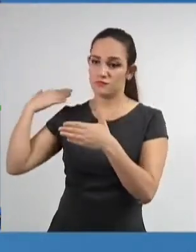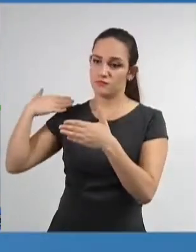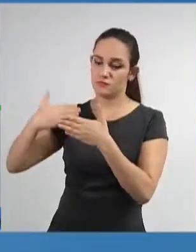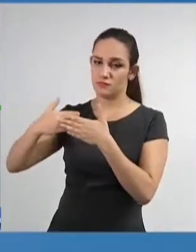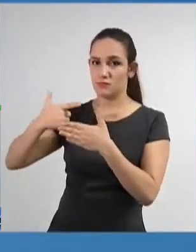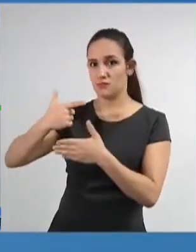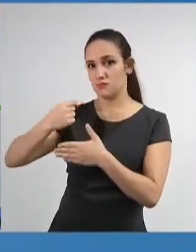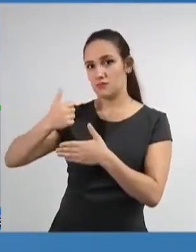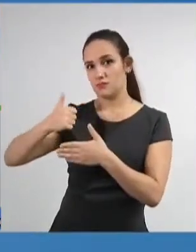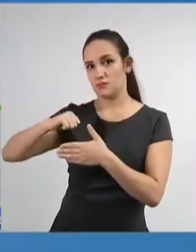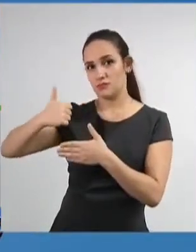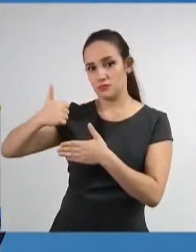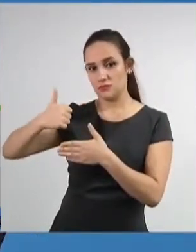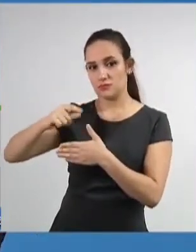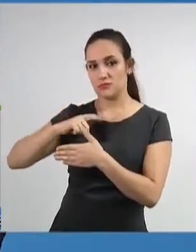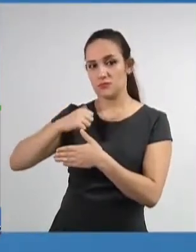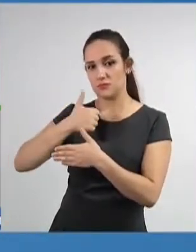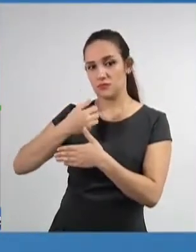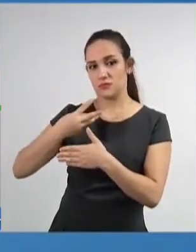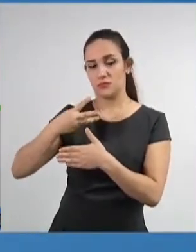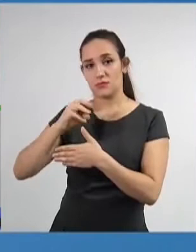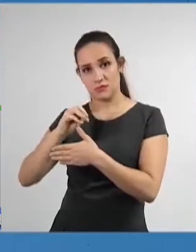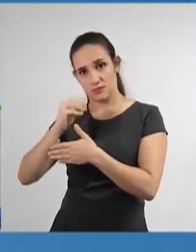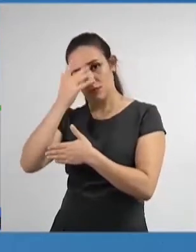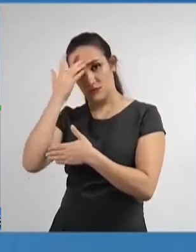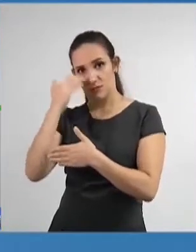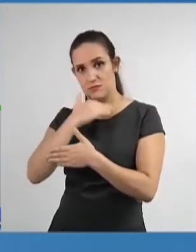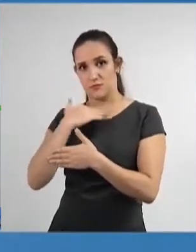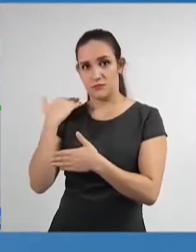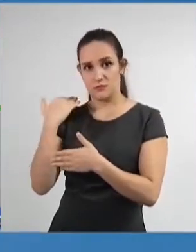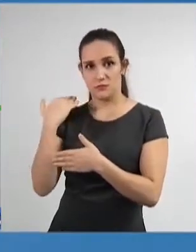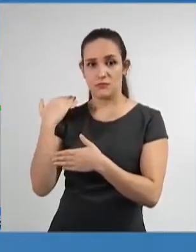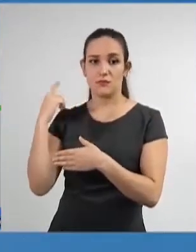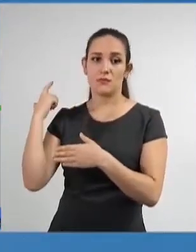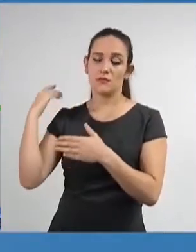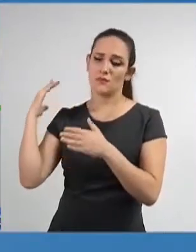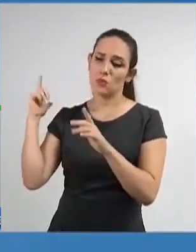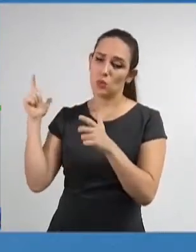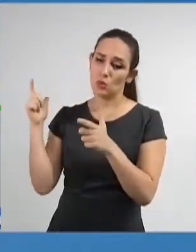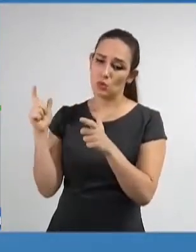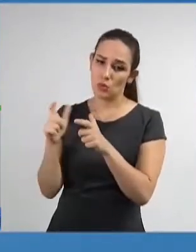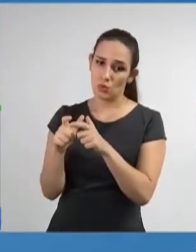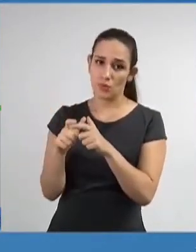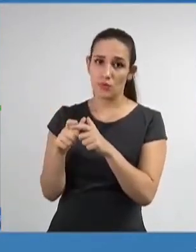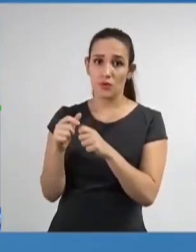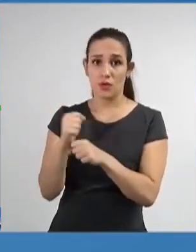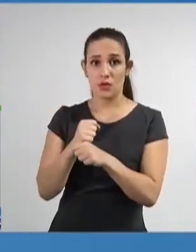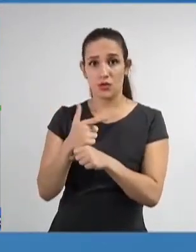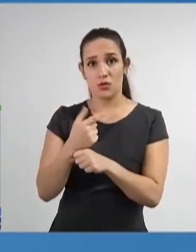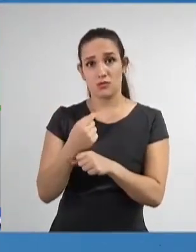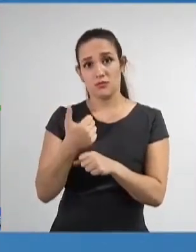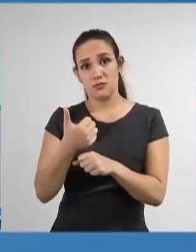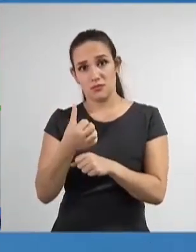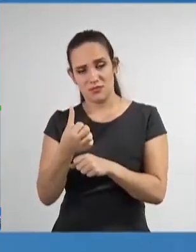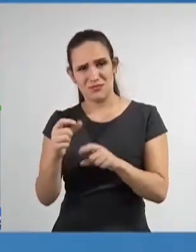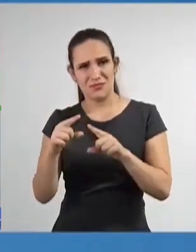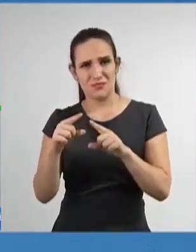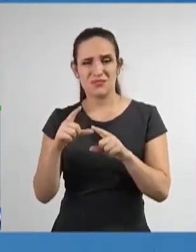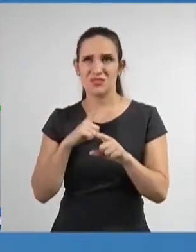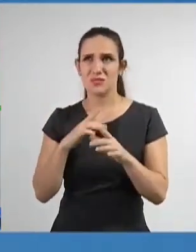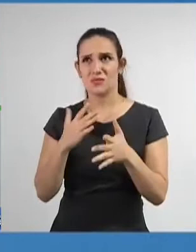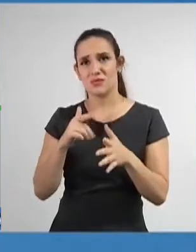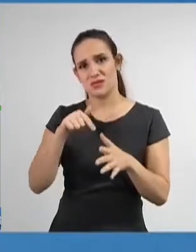2011 a 130 pessoas no ano em Campo Grande, viemos diminuindo até 2016 para chegar em torno